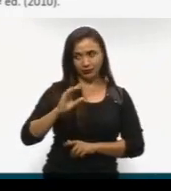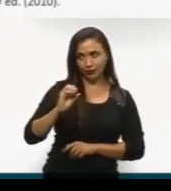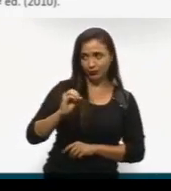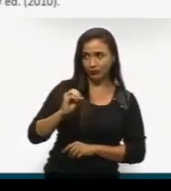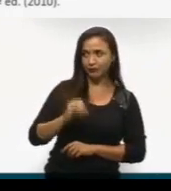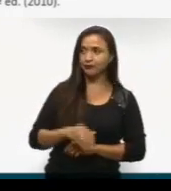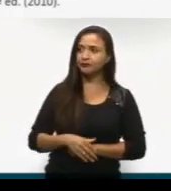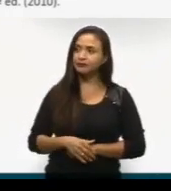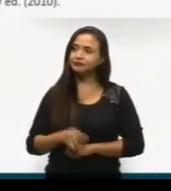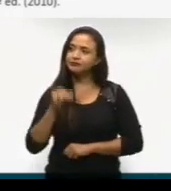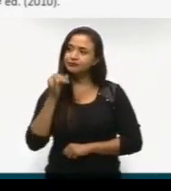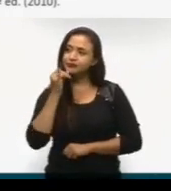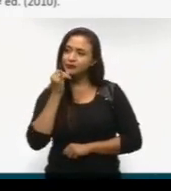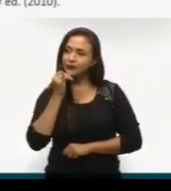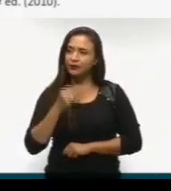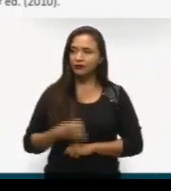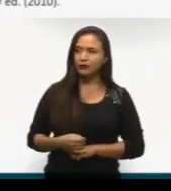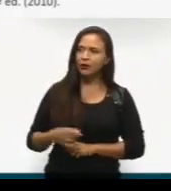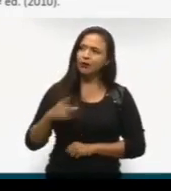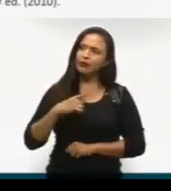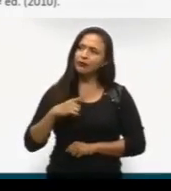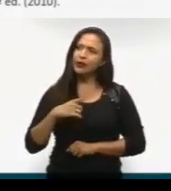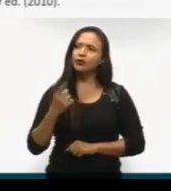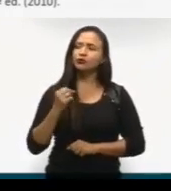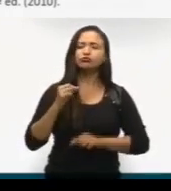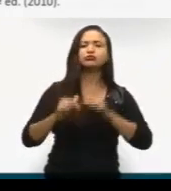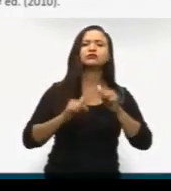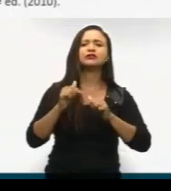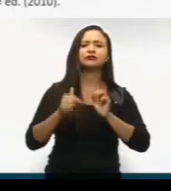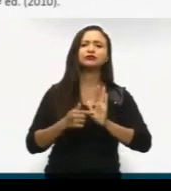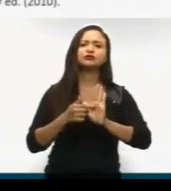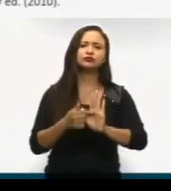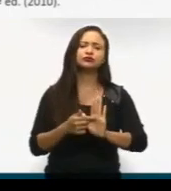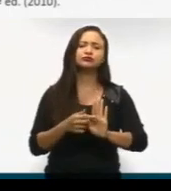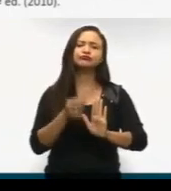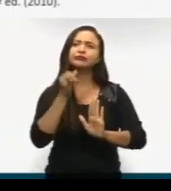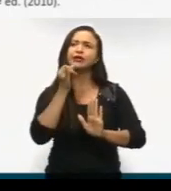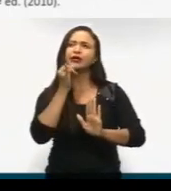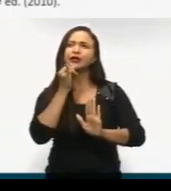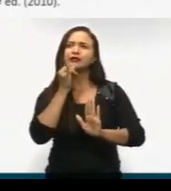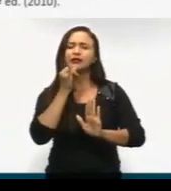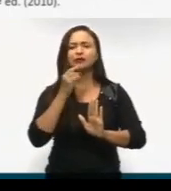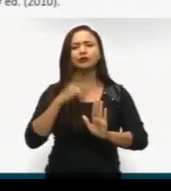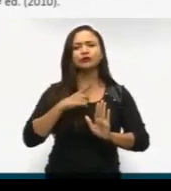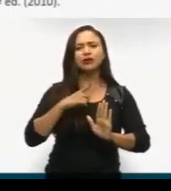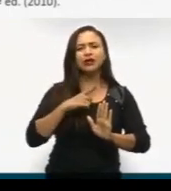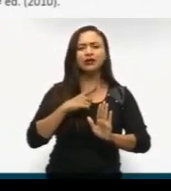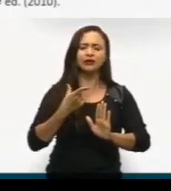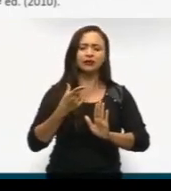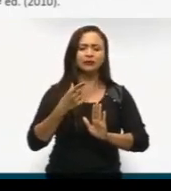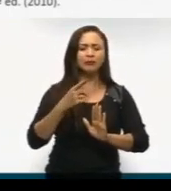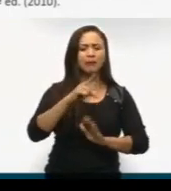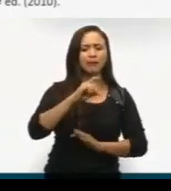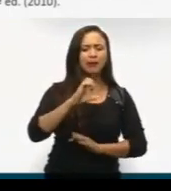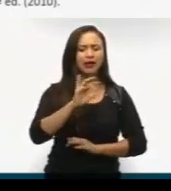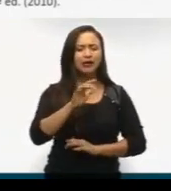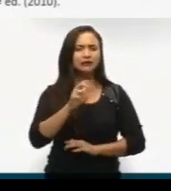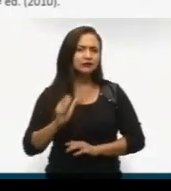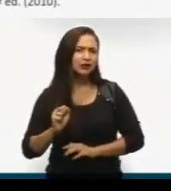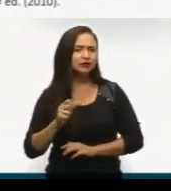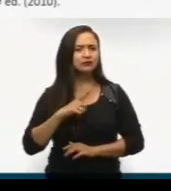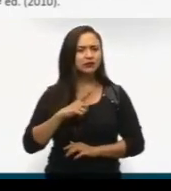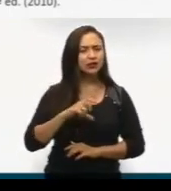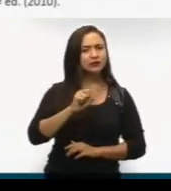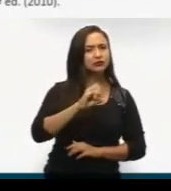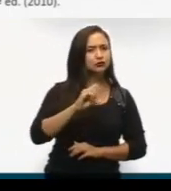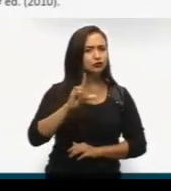exemplo. Ele te dá o item aqui, o serviço. Alvenaria de peças de solo cimento. Então, daí ele fala